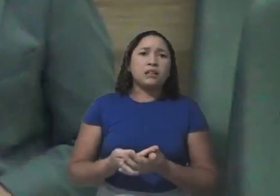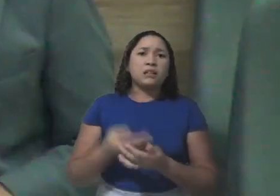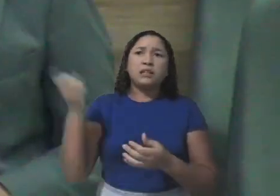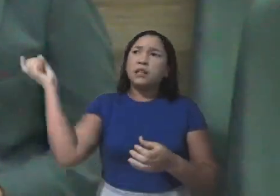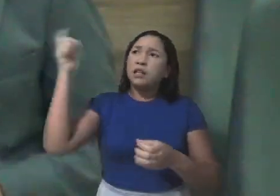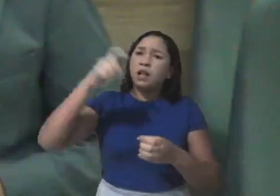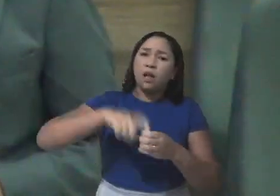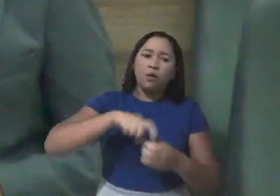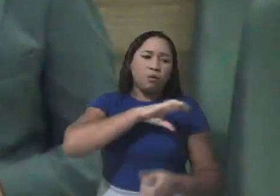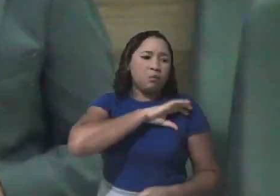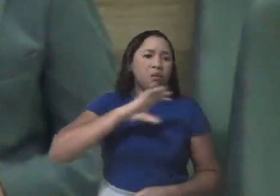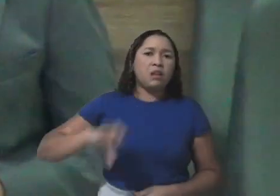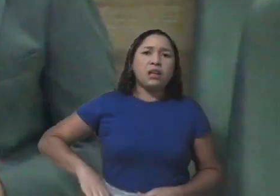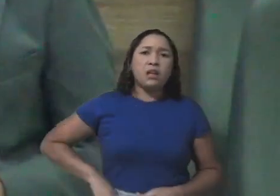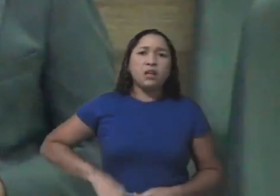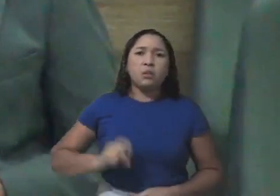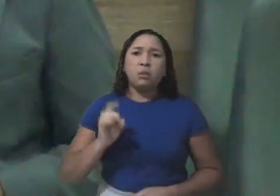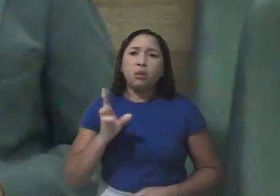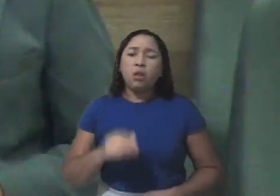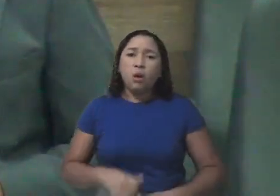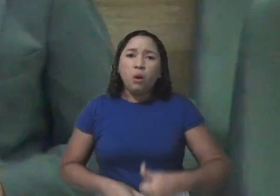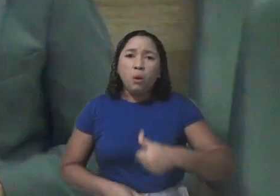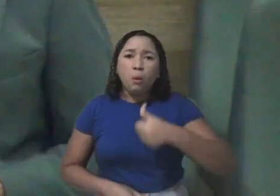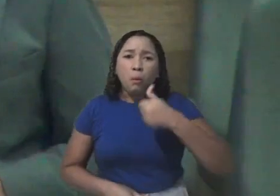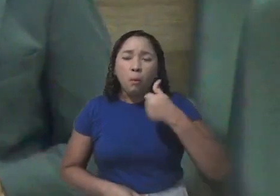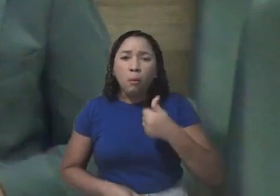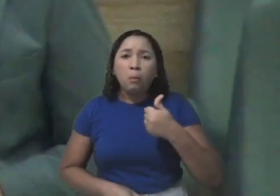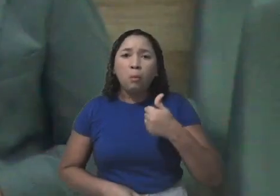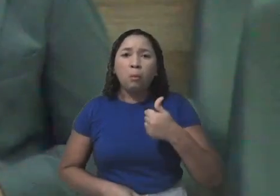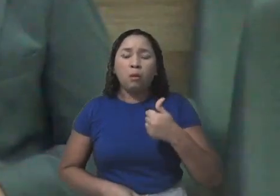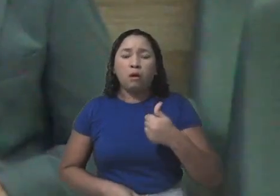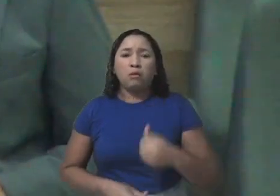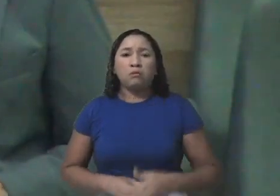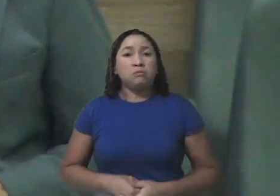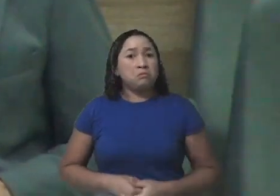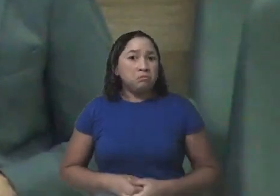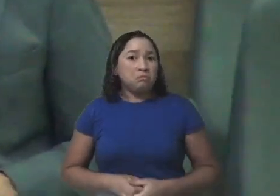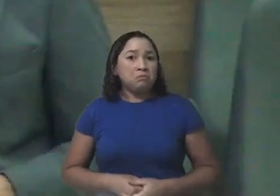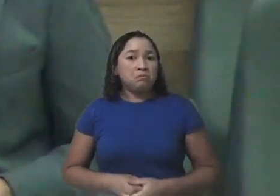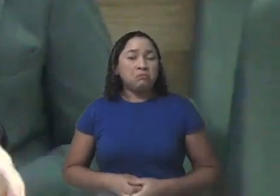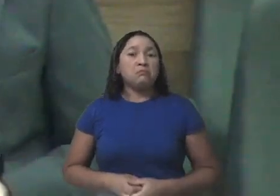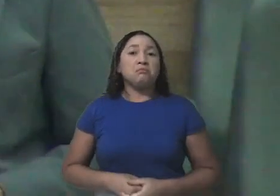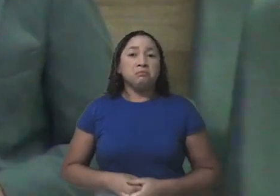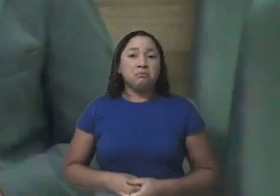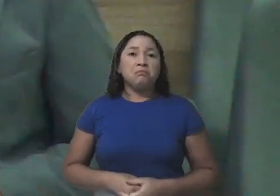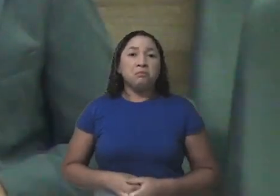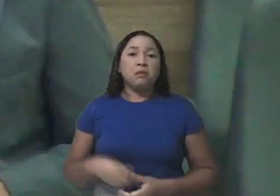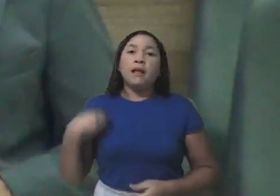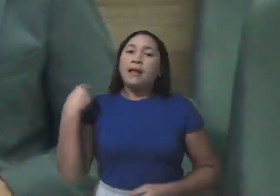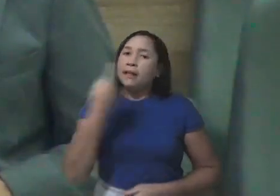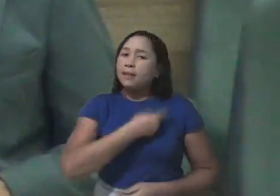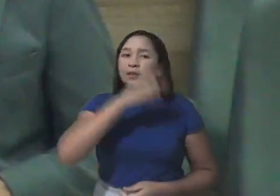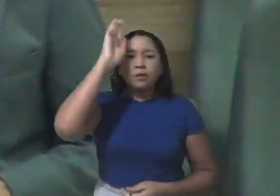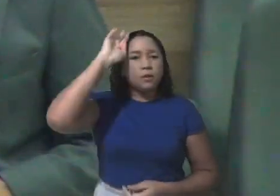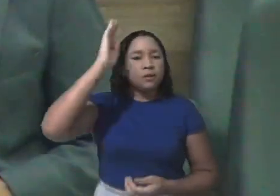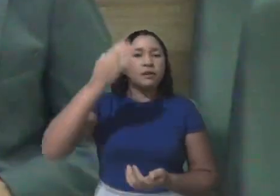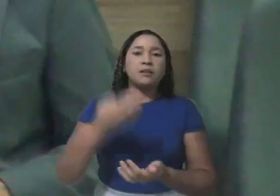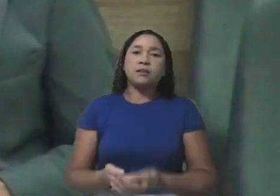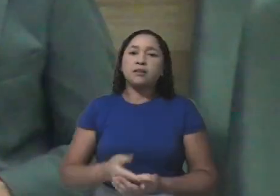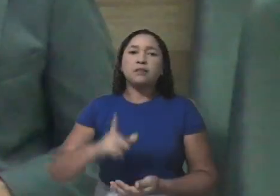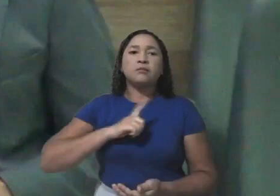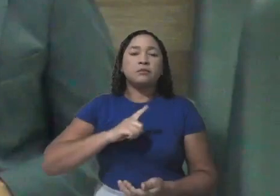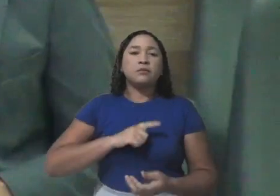fase. Nós cremos que a segunda volta de Cristo será em 2 fases. Isto